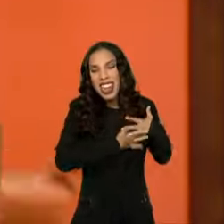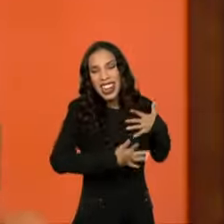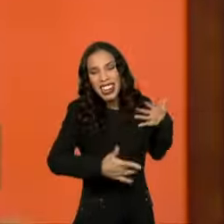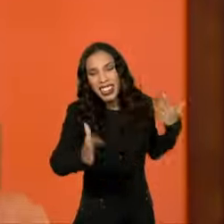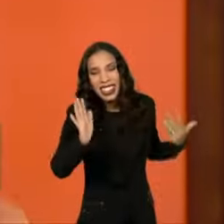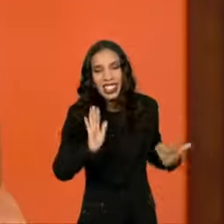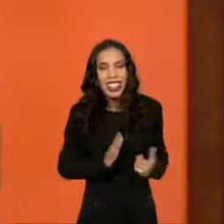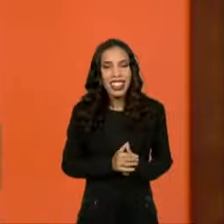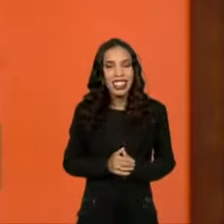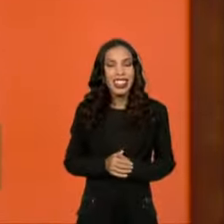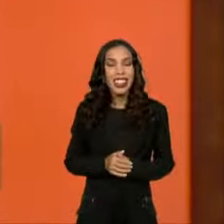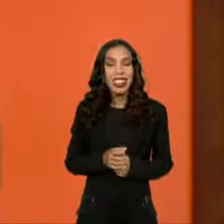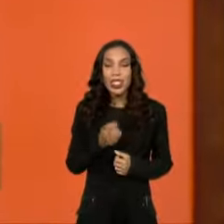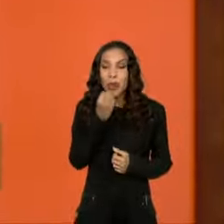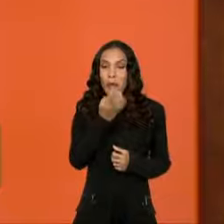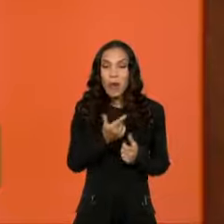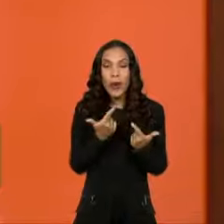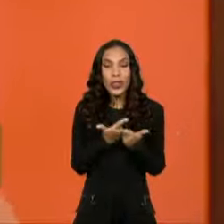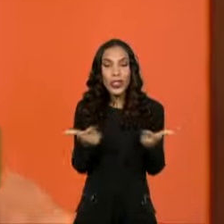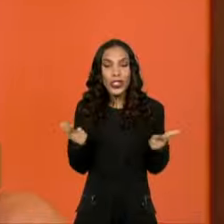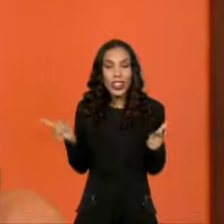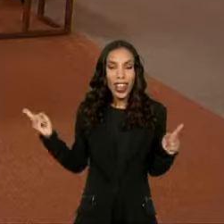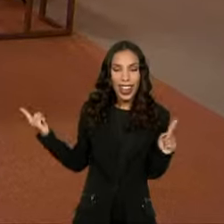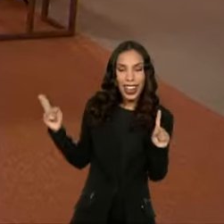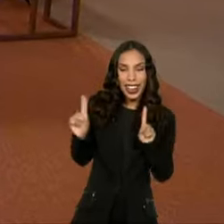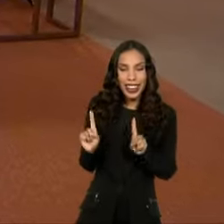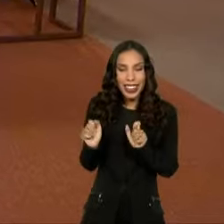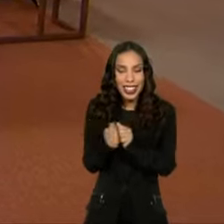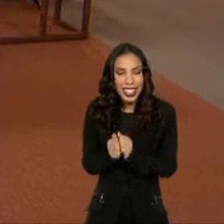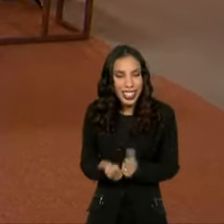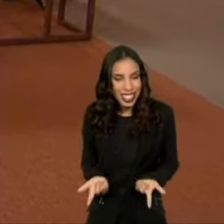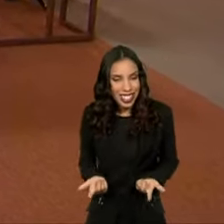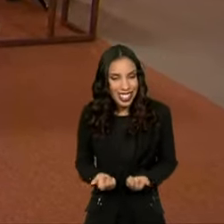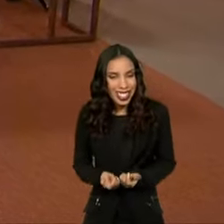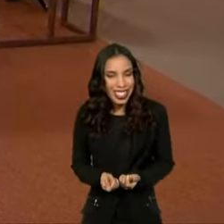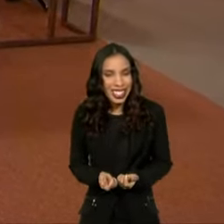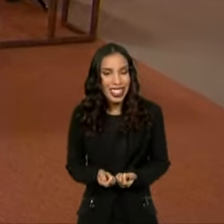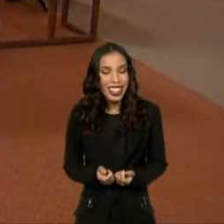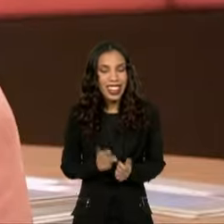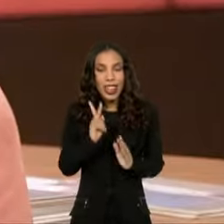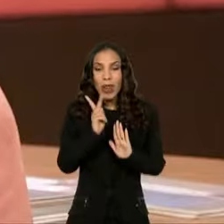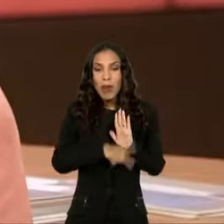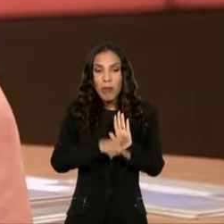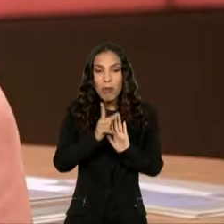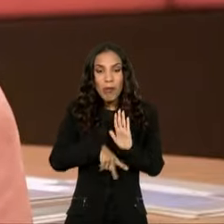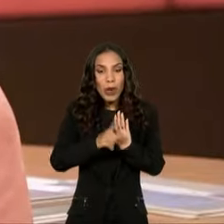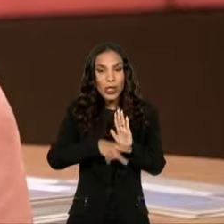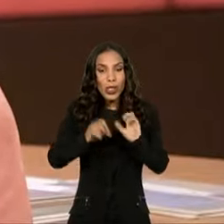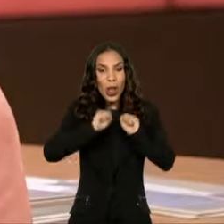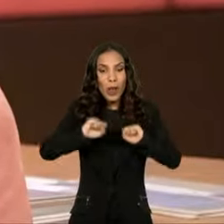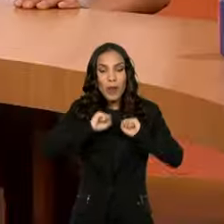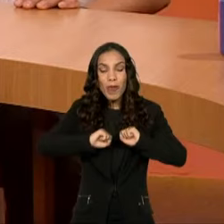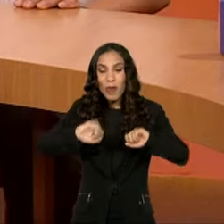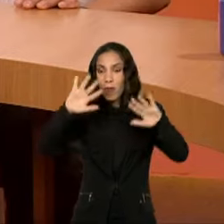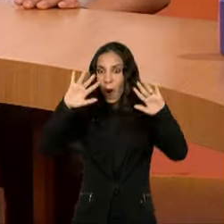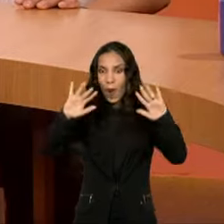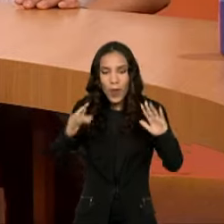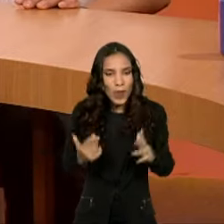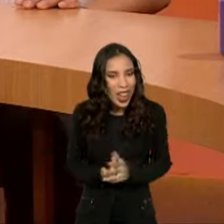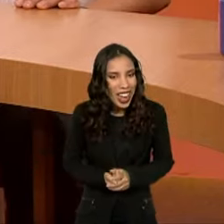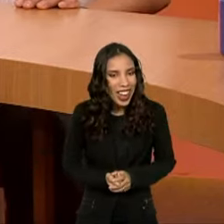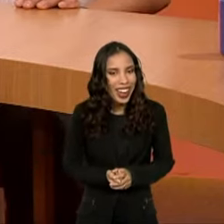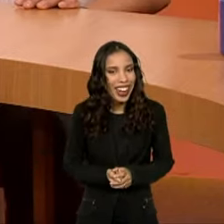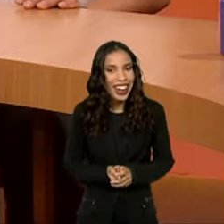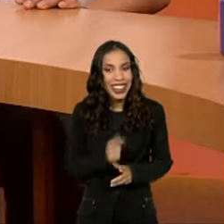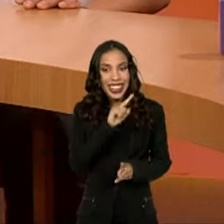Eu já estou lá na frente. Ainda bem que eu vim hoje, né? Eu já estou aqui para comemorar os 10 anos. Exatamente. E quanto os projetos bombarem de novo agora, os três, que são três que você